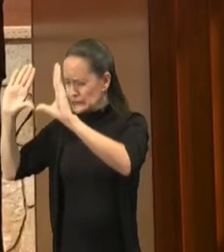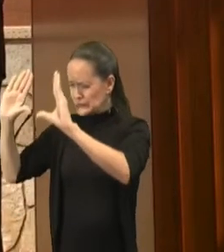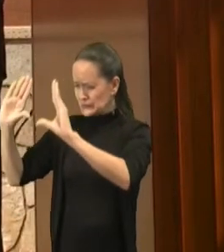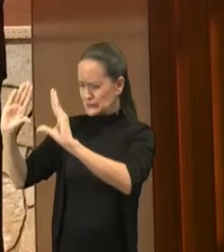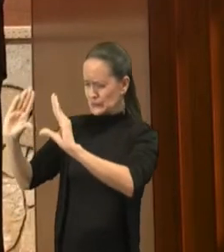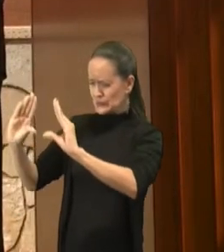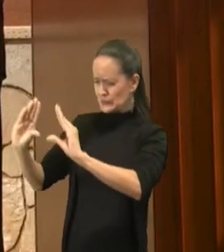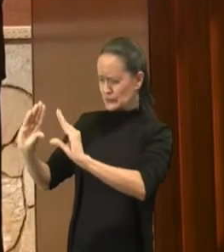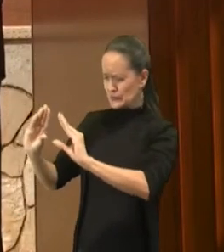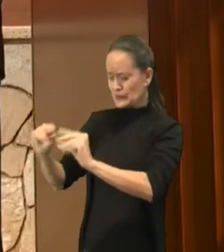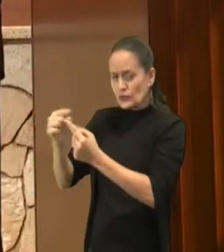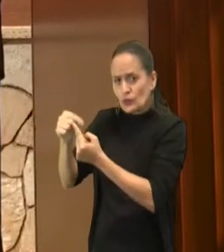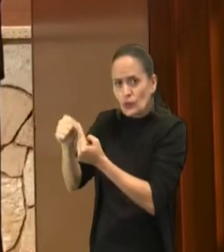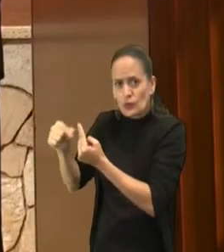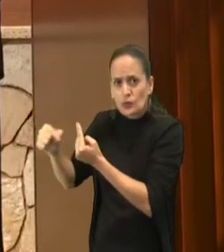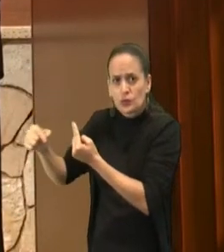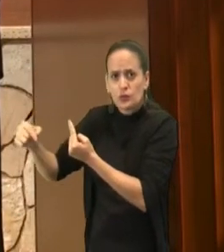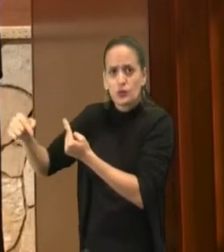escurece ao